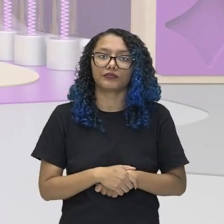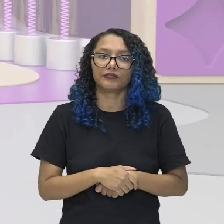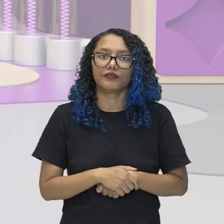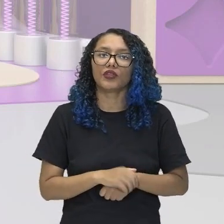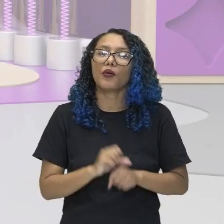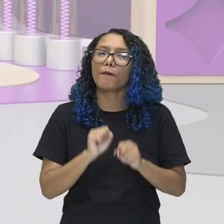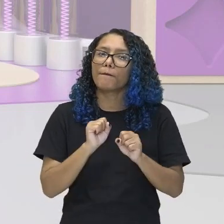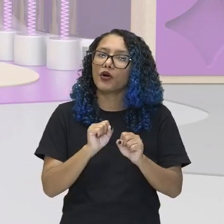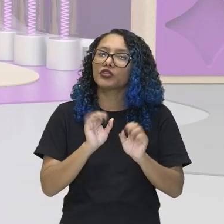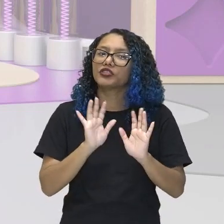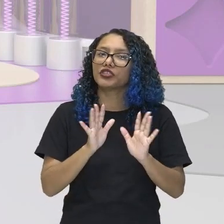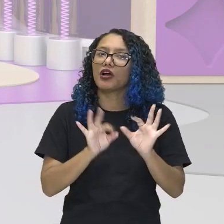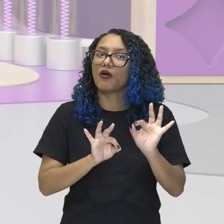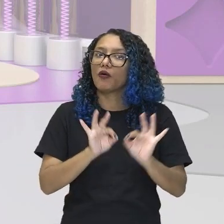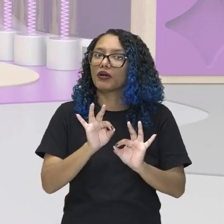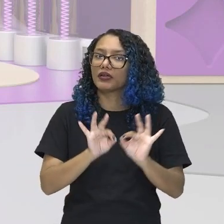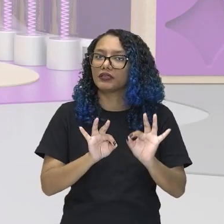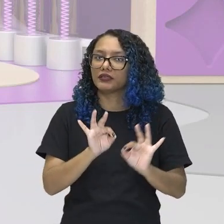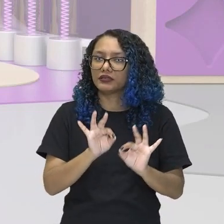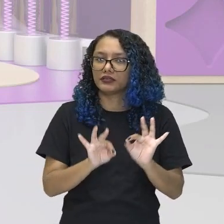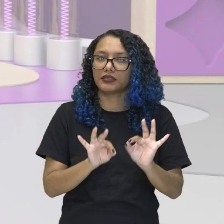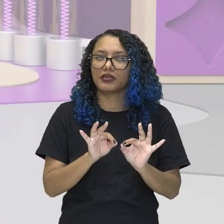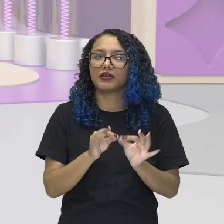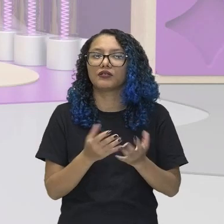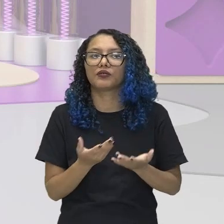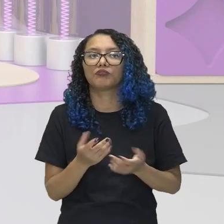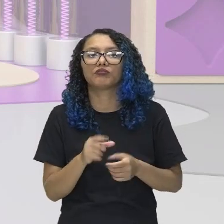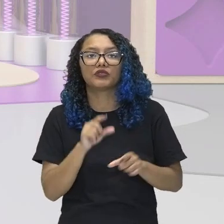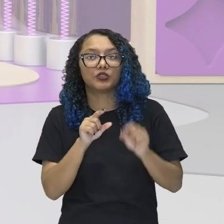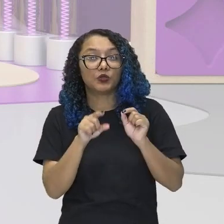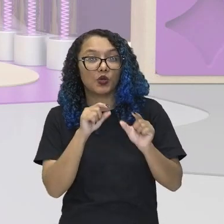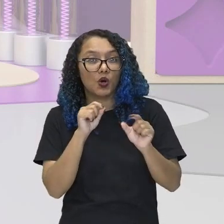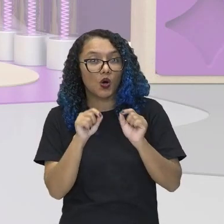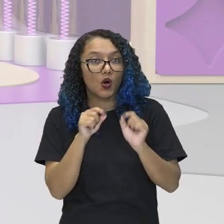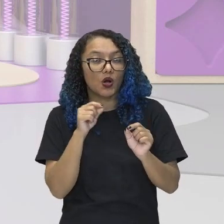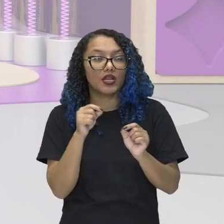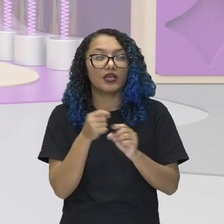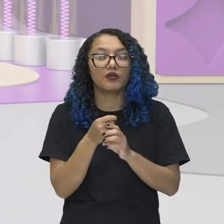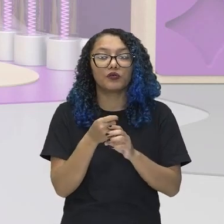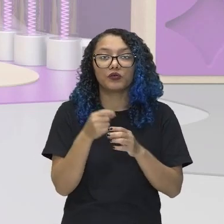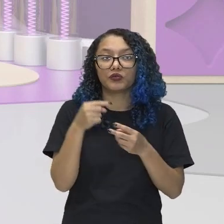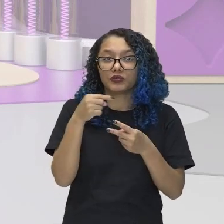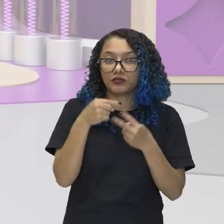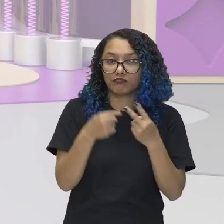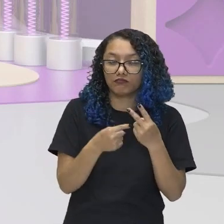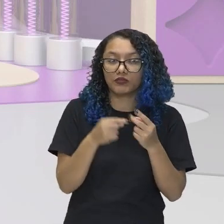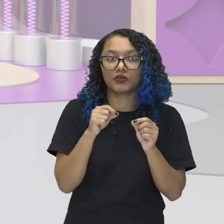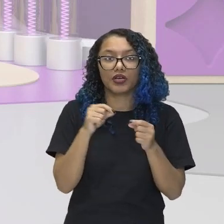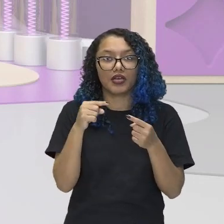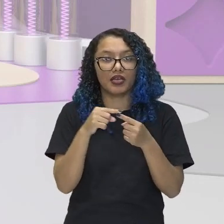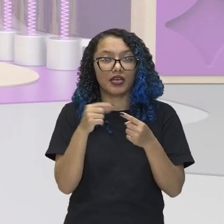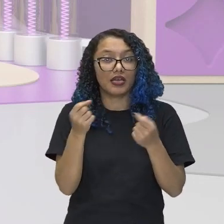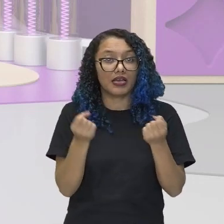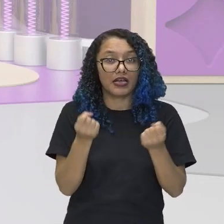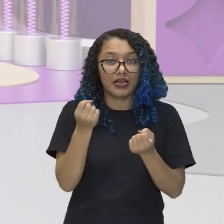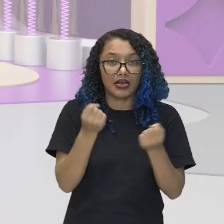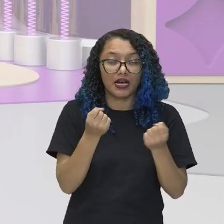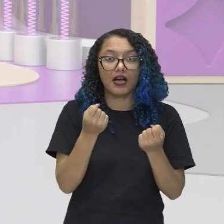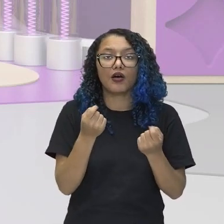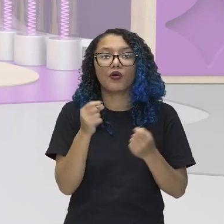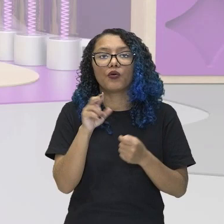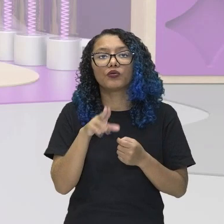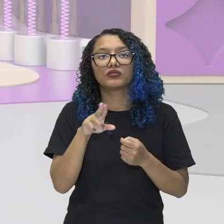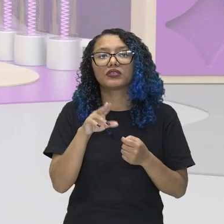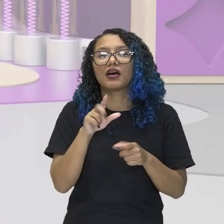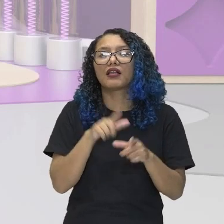né? Eu vou dizer que carros eu vou chamar de X e que motocicletas eu vou chamar